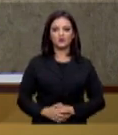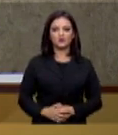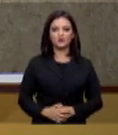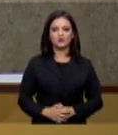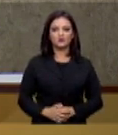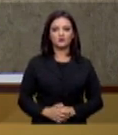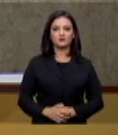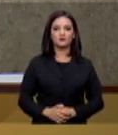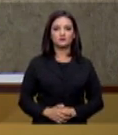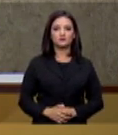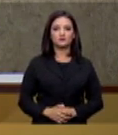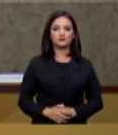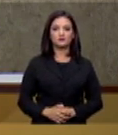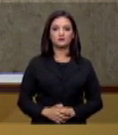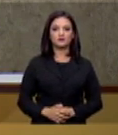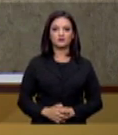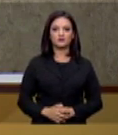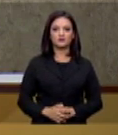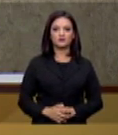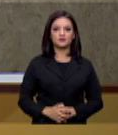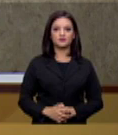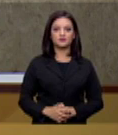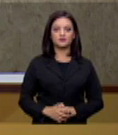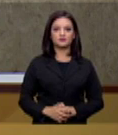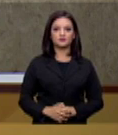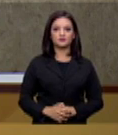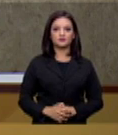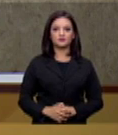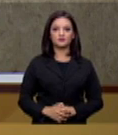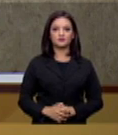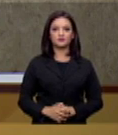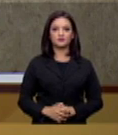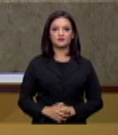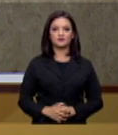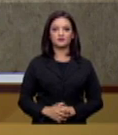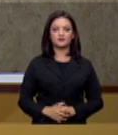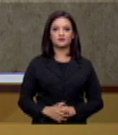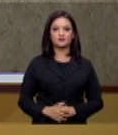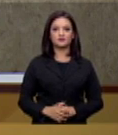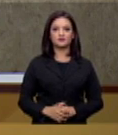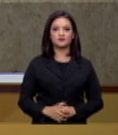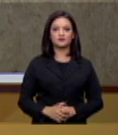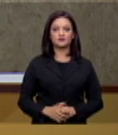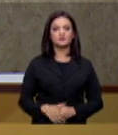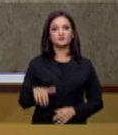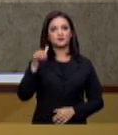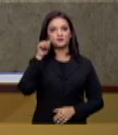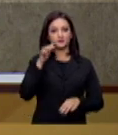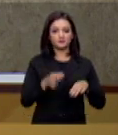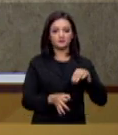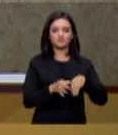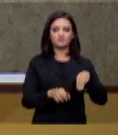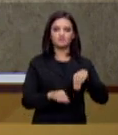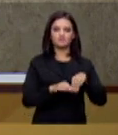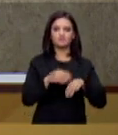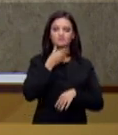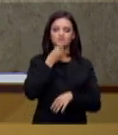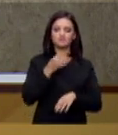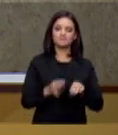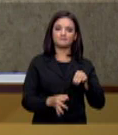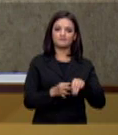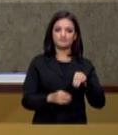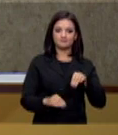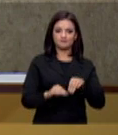aprovada. Senhoras ministras, senhores ministros, antes de dar início à nossa